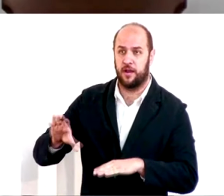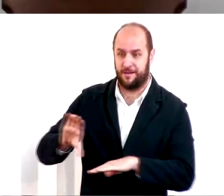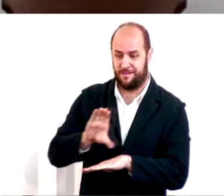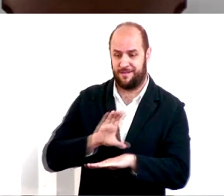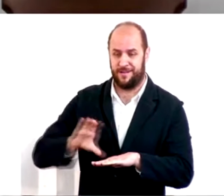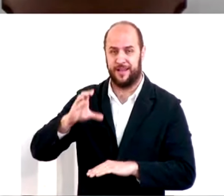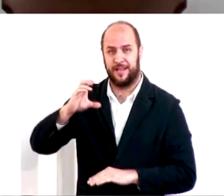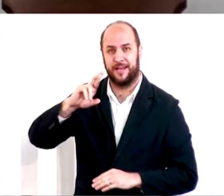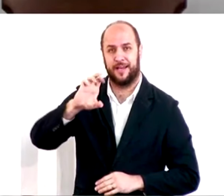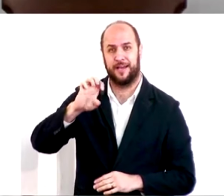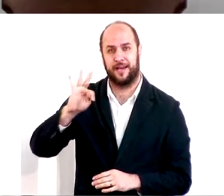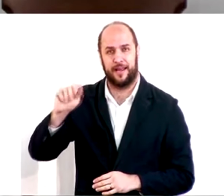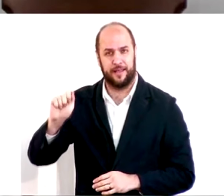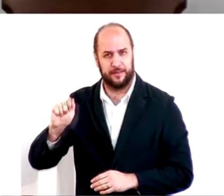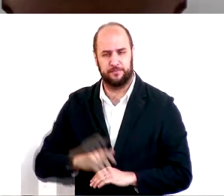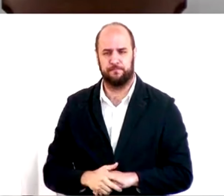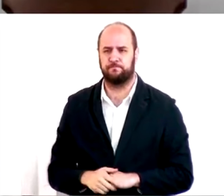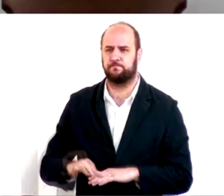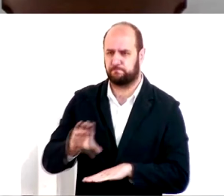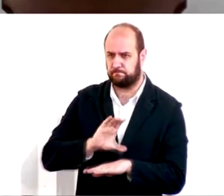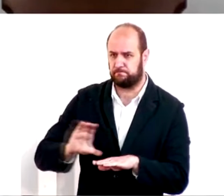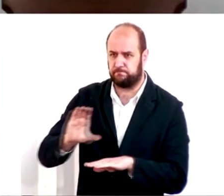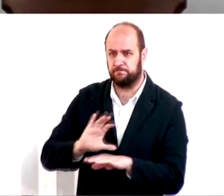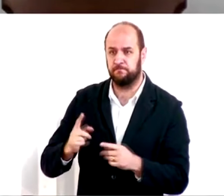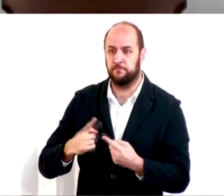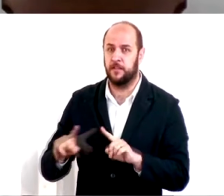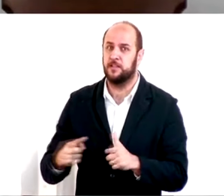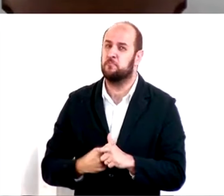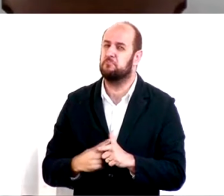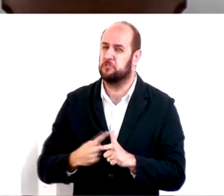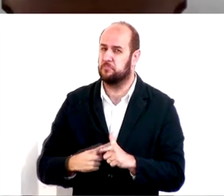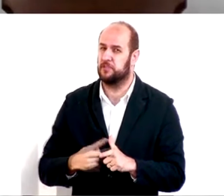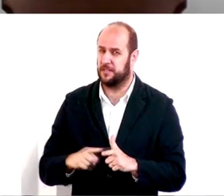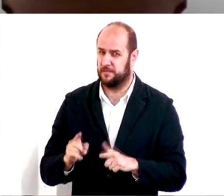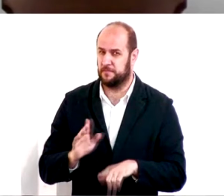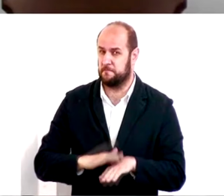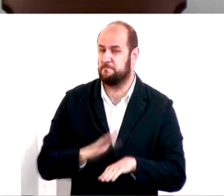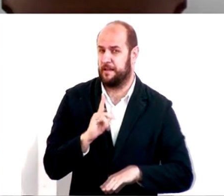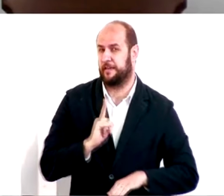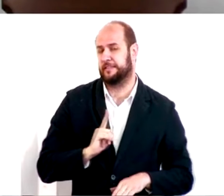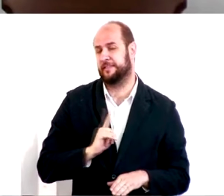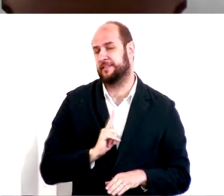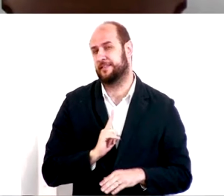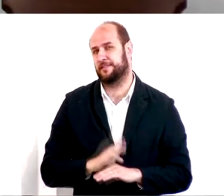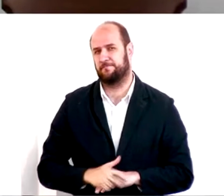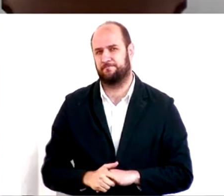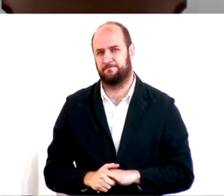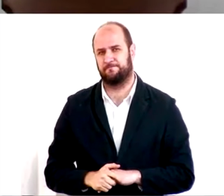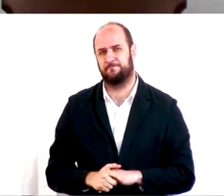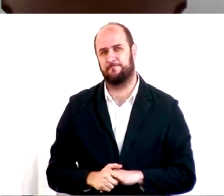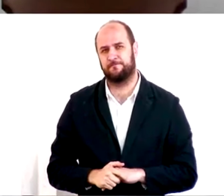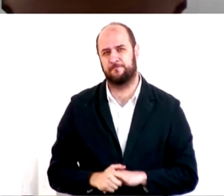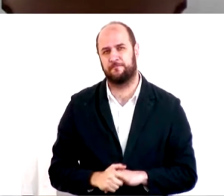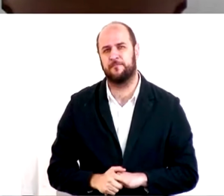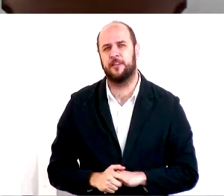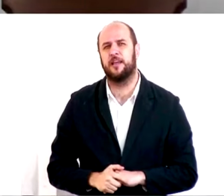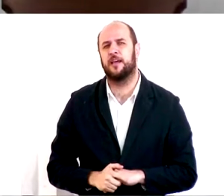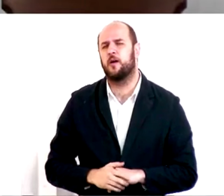idólatra, mas Creta tem ainda um agravante, tem uma má fama muito grande. Uma má fama de